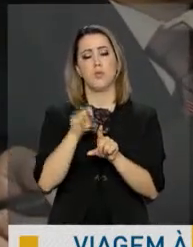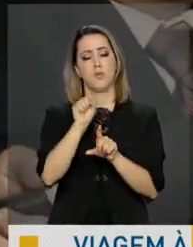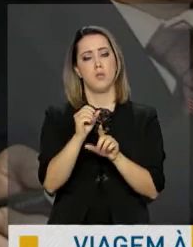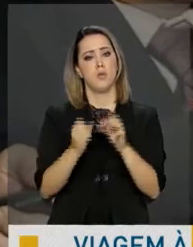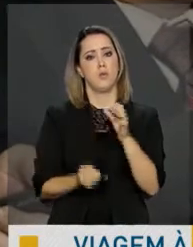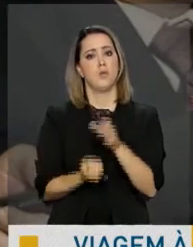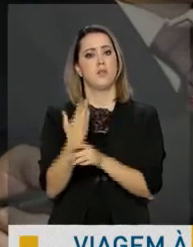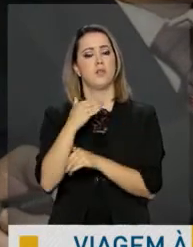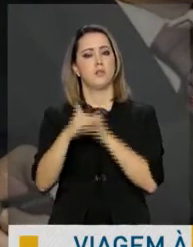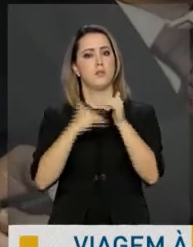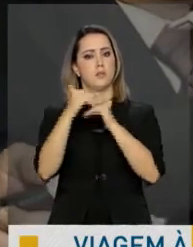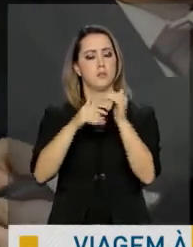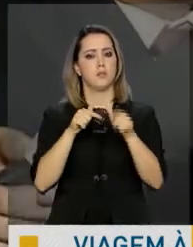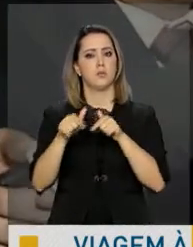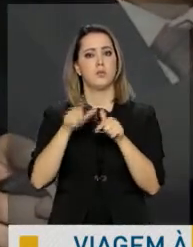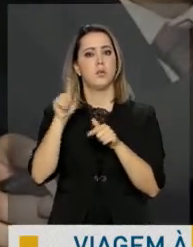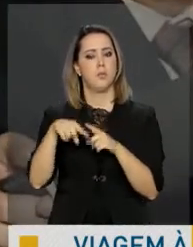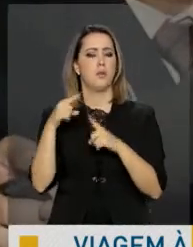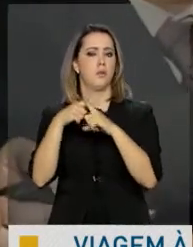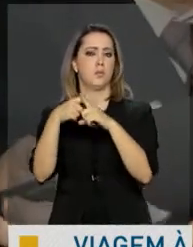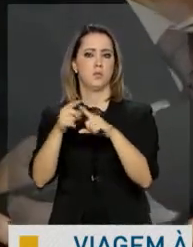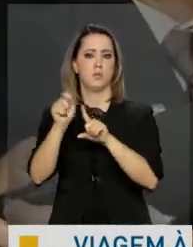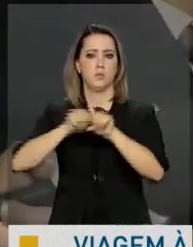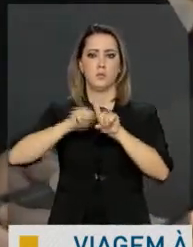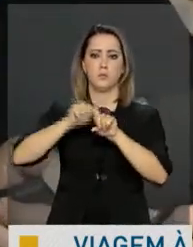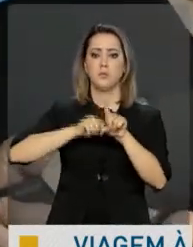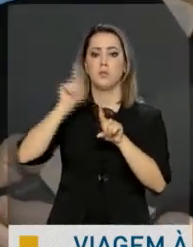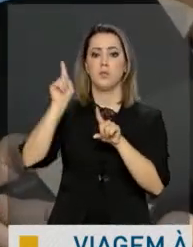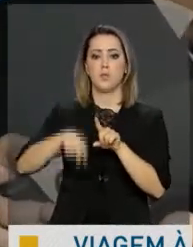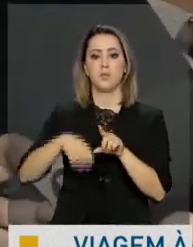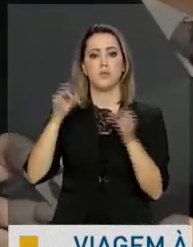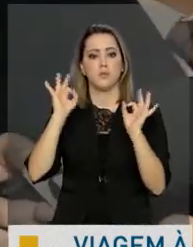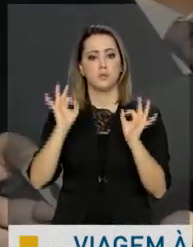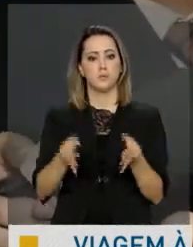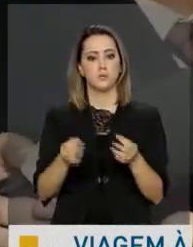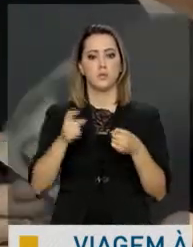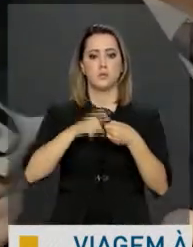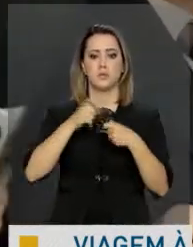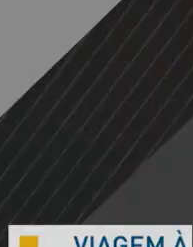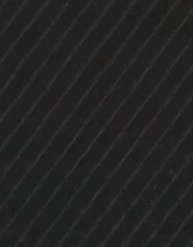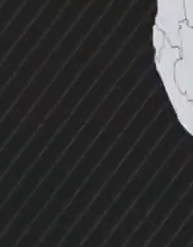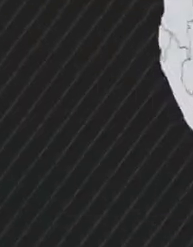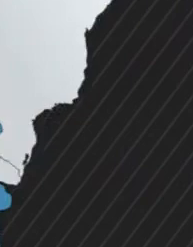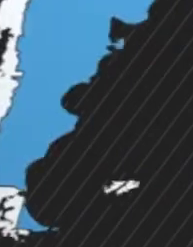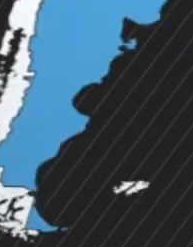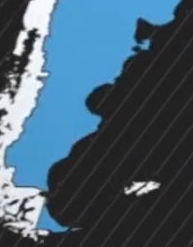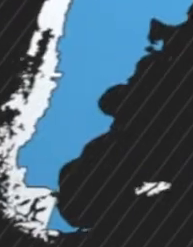positivo nos últimos meses. Portanto, é um movimento claro de recuperação.